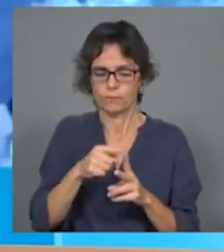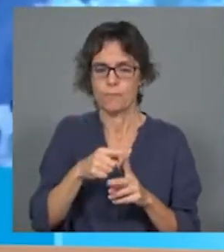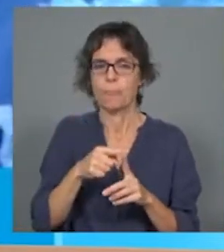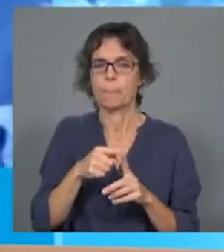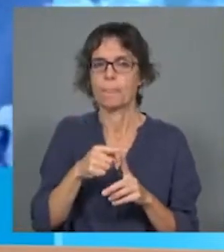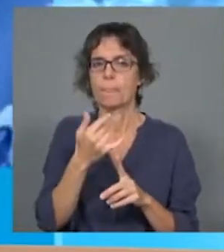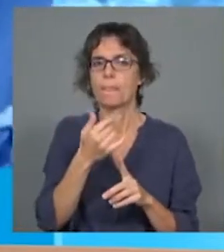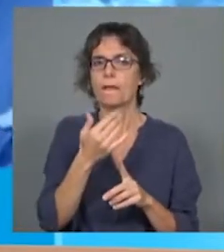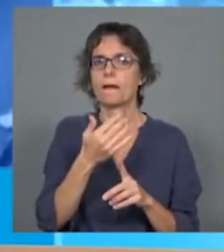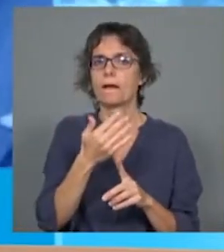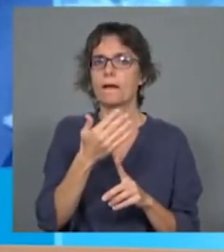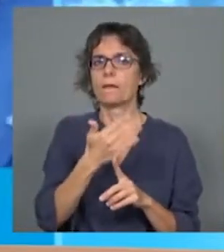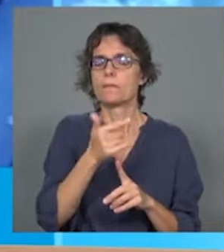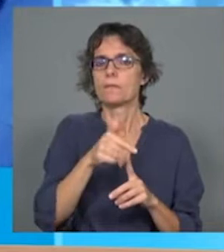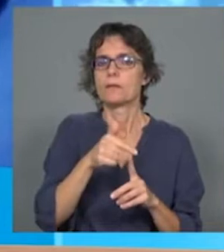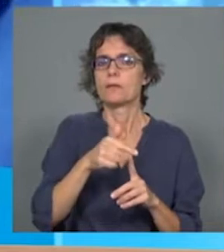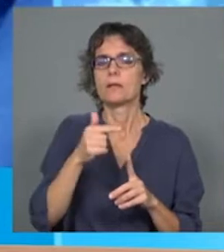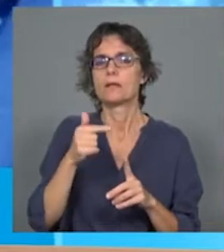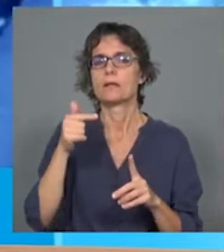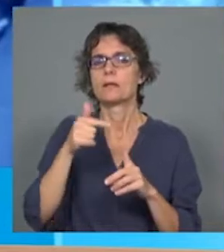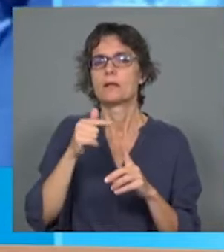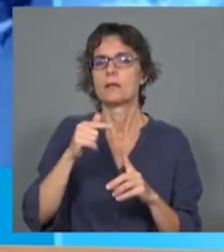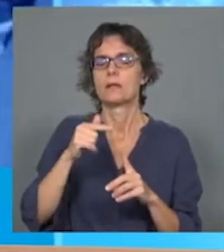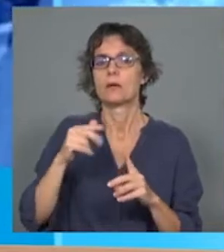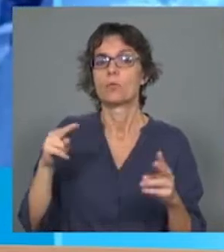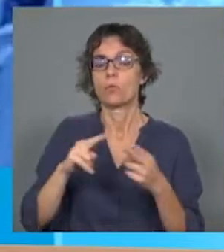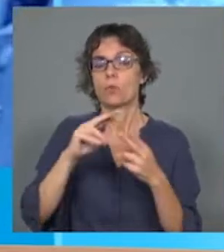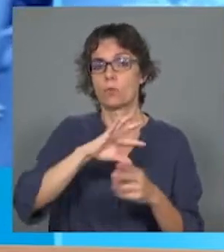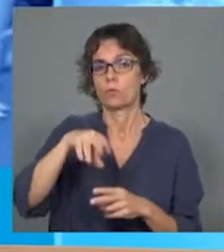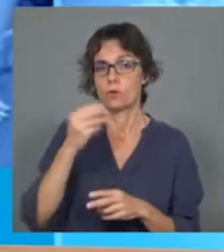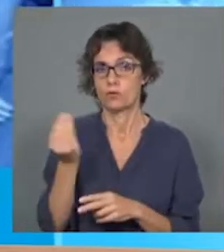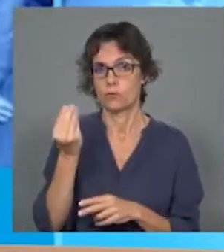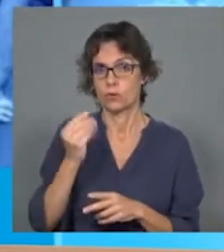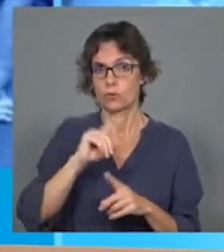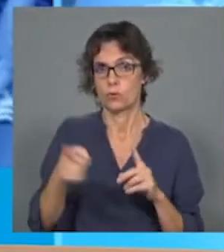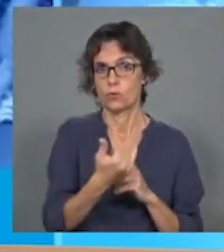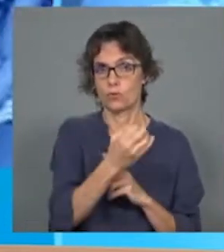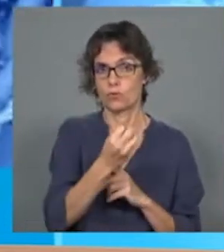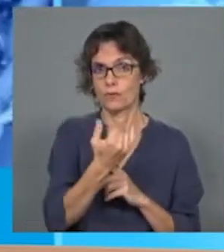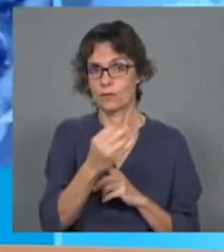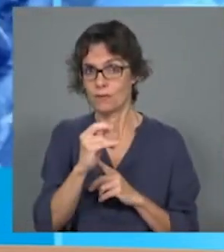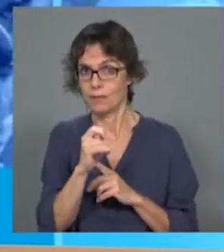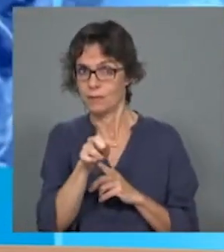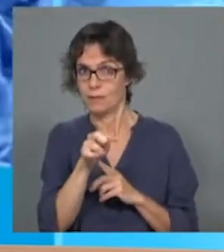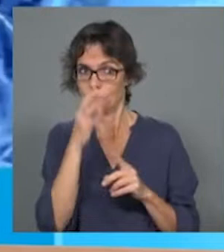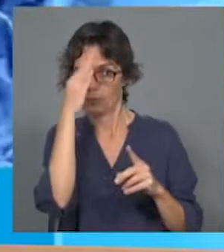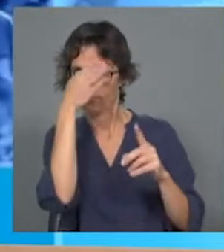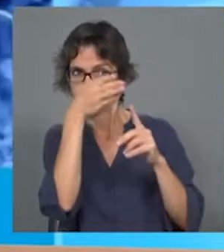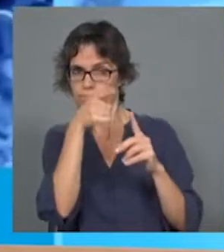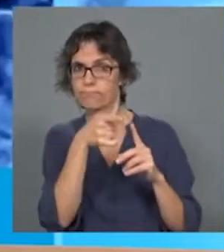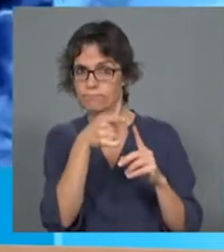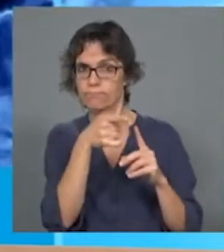disse, a realização da Jornada Mundial da Juventude, portanto, no próximo ano, em 2023. Essa é a